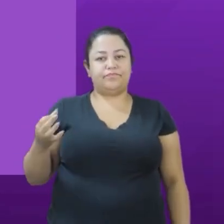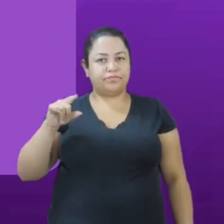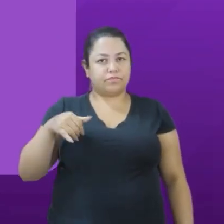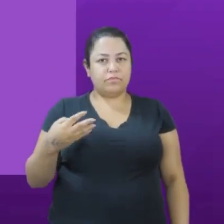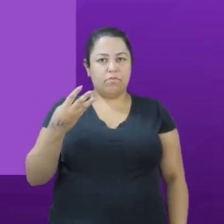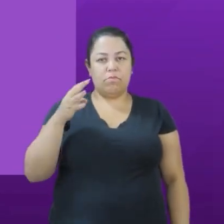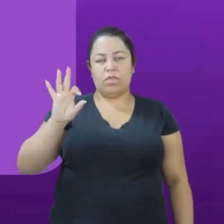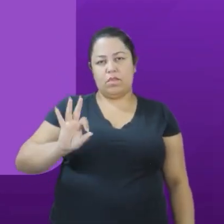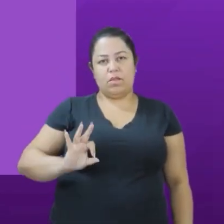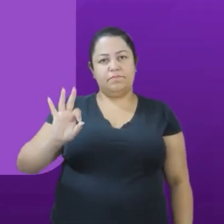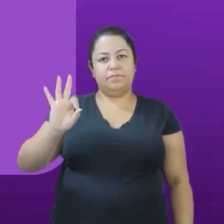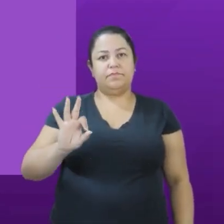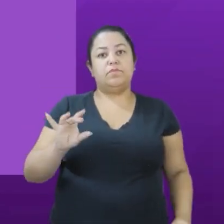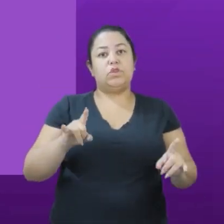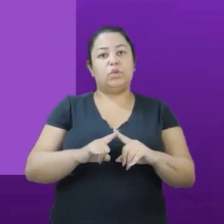26,4%.